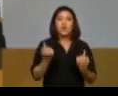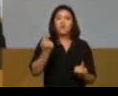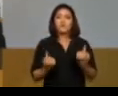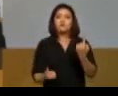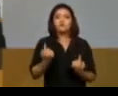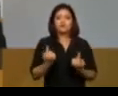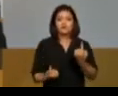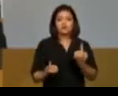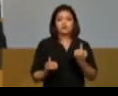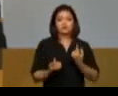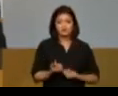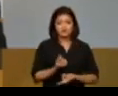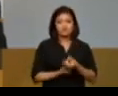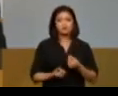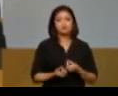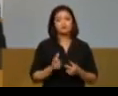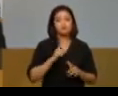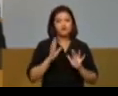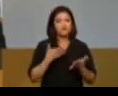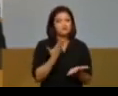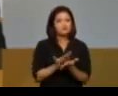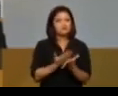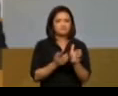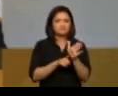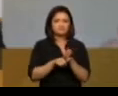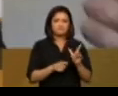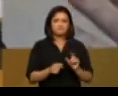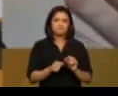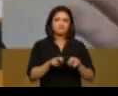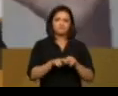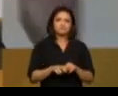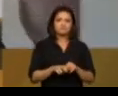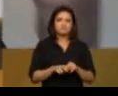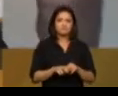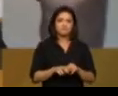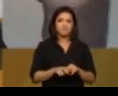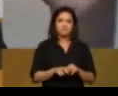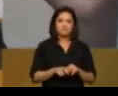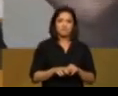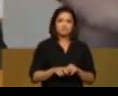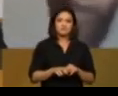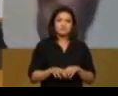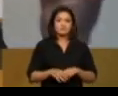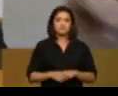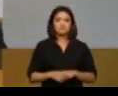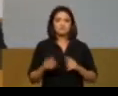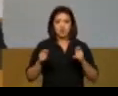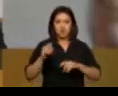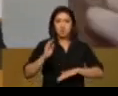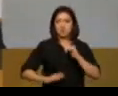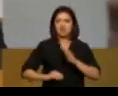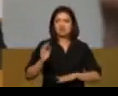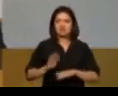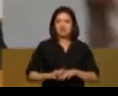economia. Existe um estudo elaborado pelo, e digo eu, competente Departamento